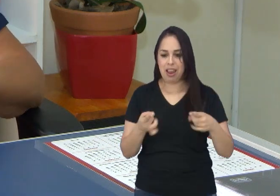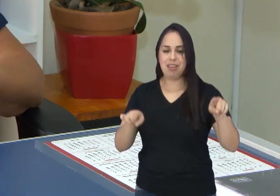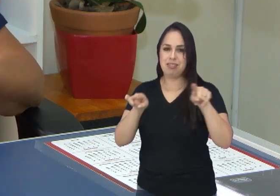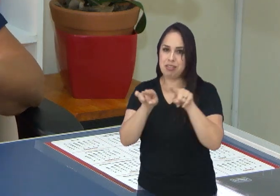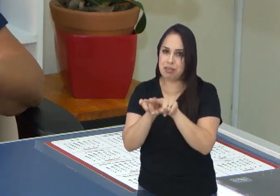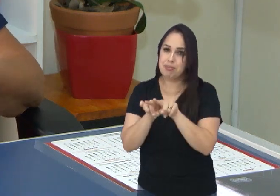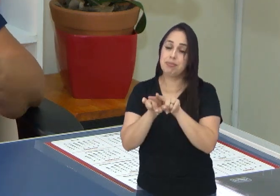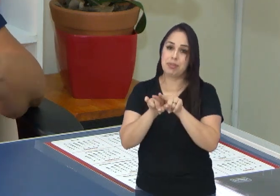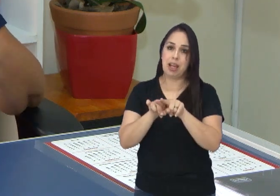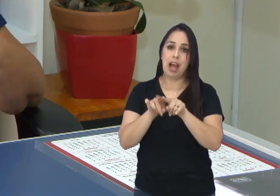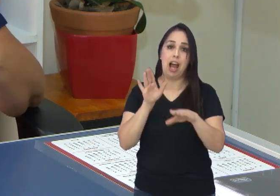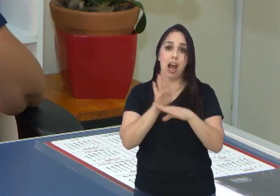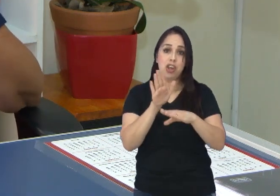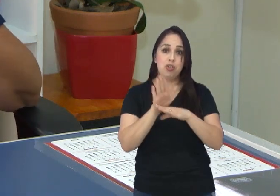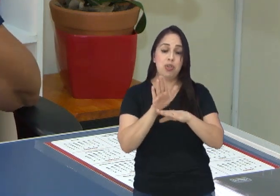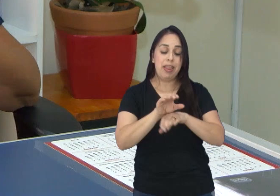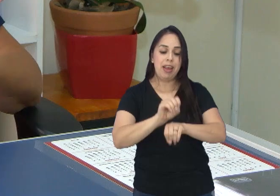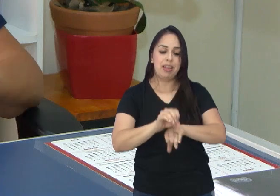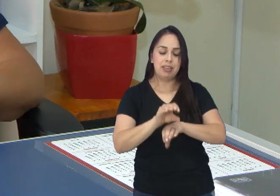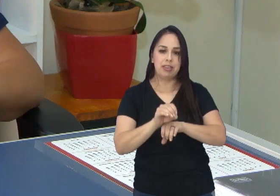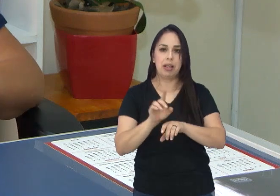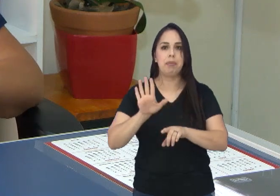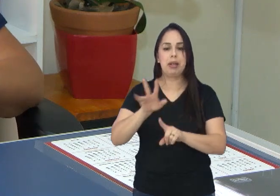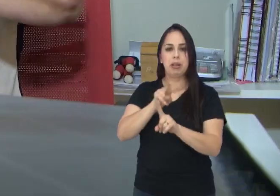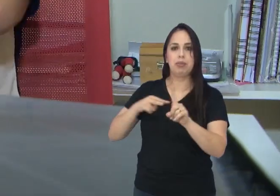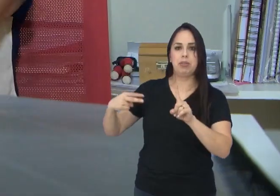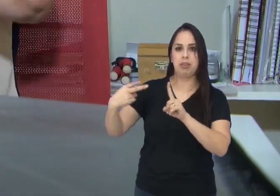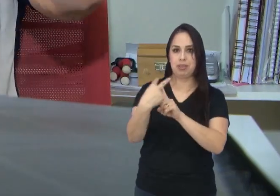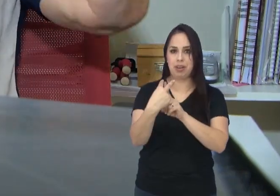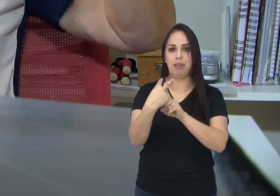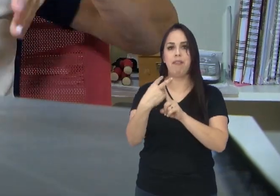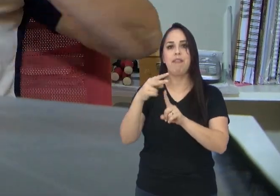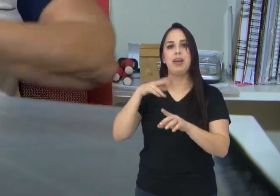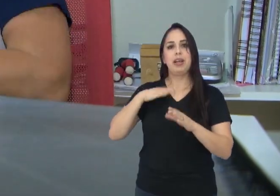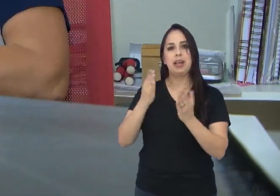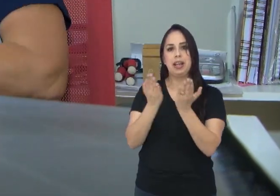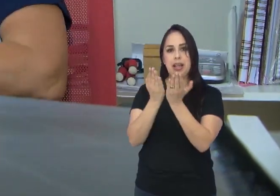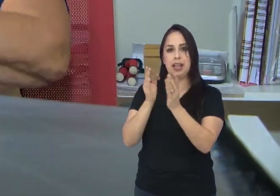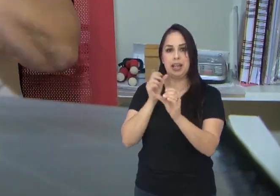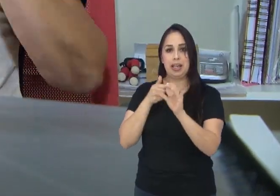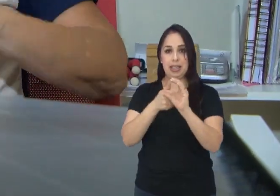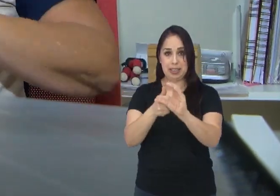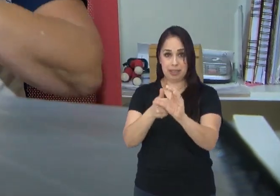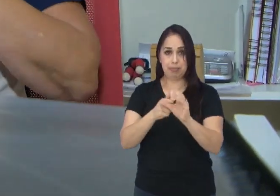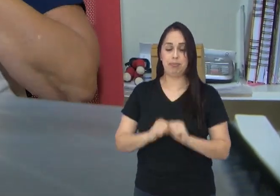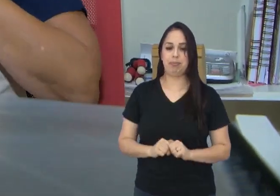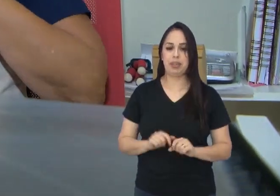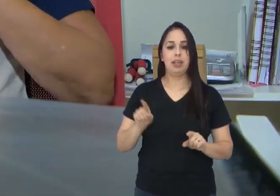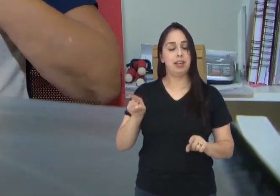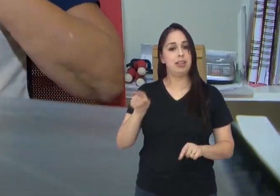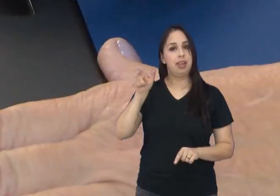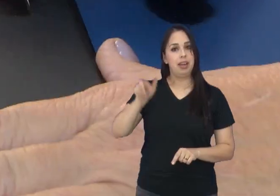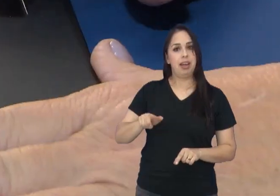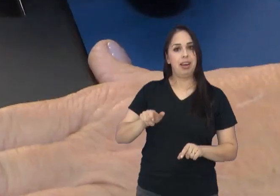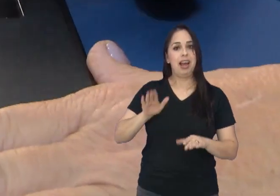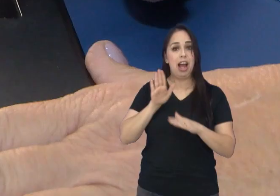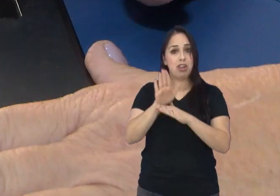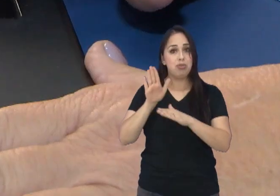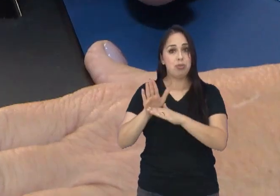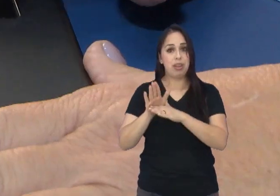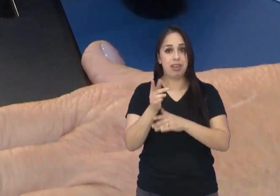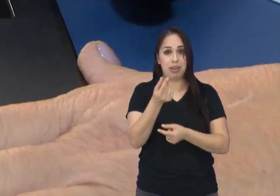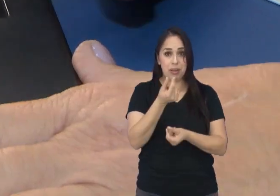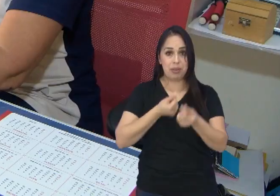dos filhos dentro de uma cosmovisão cristã. E ela faz questão de fortalecer a economia local, tanto é